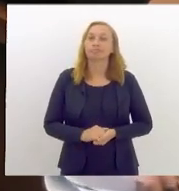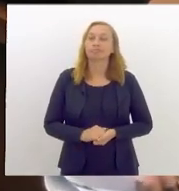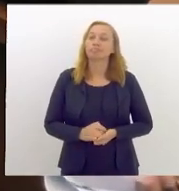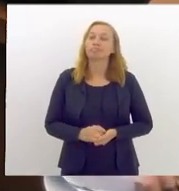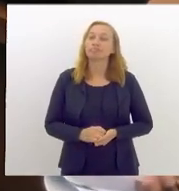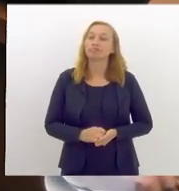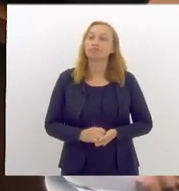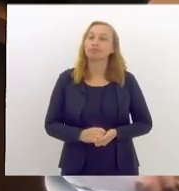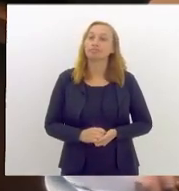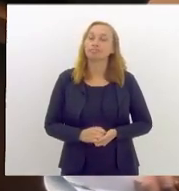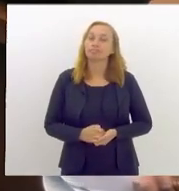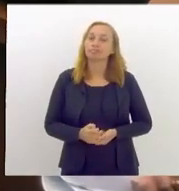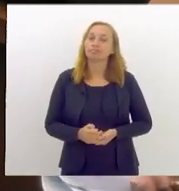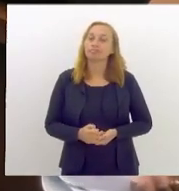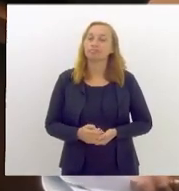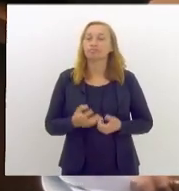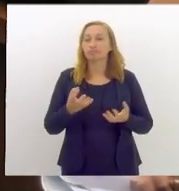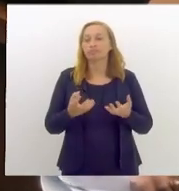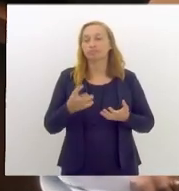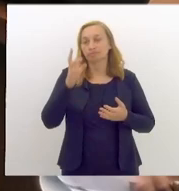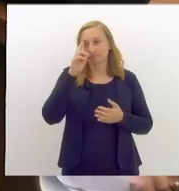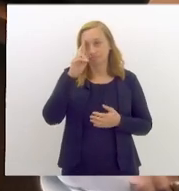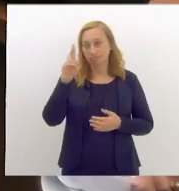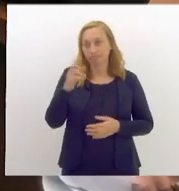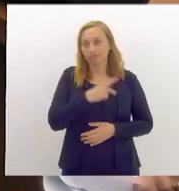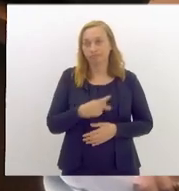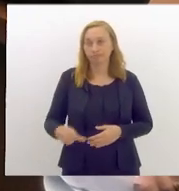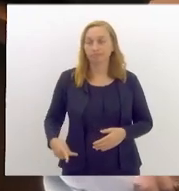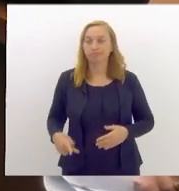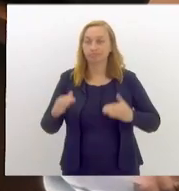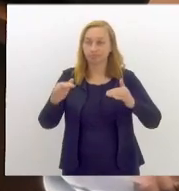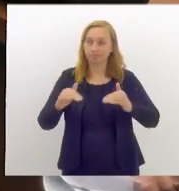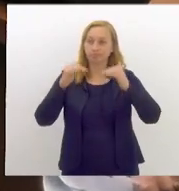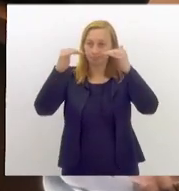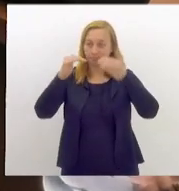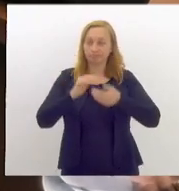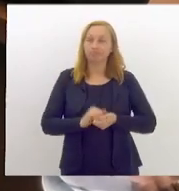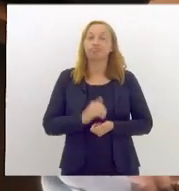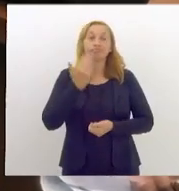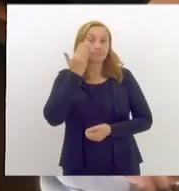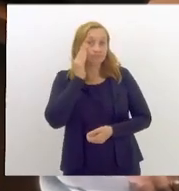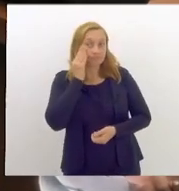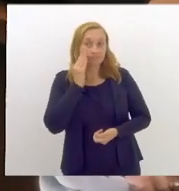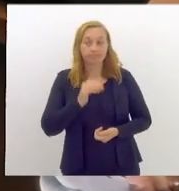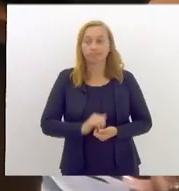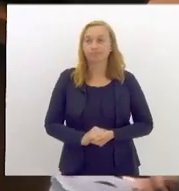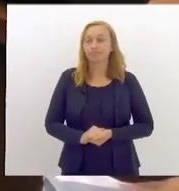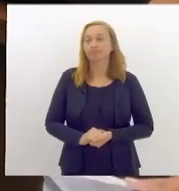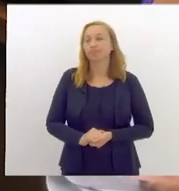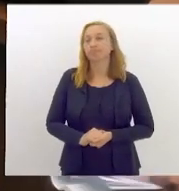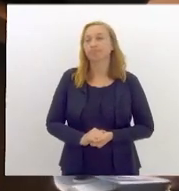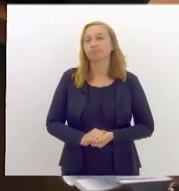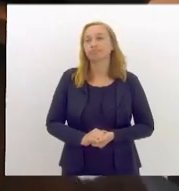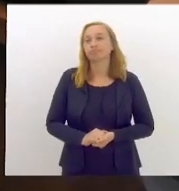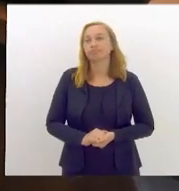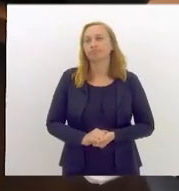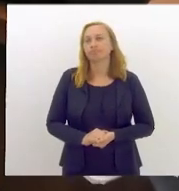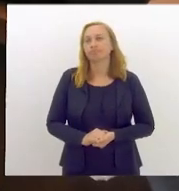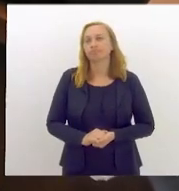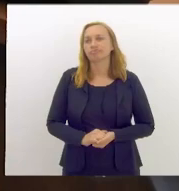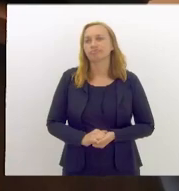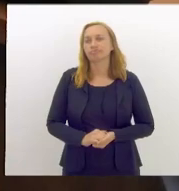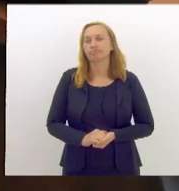há pouco eu queria que vossa excelência entendesse ainda há pouco